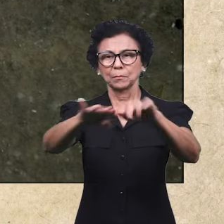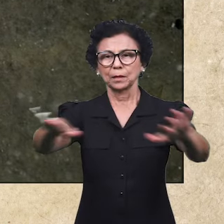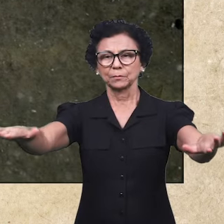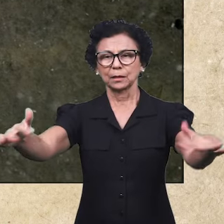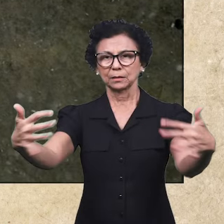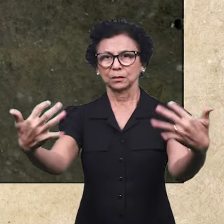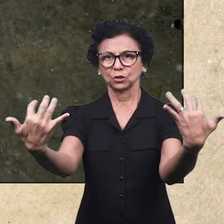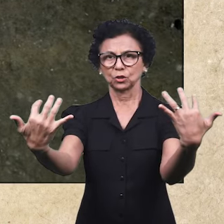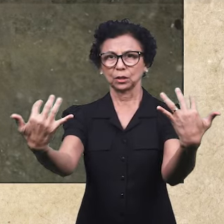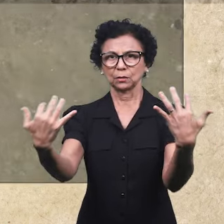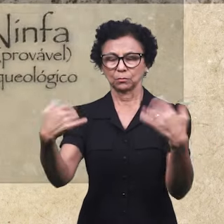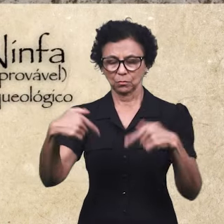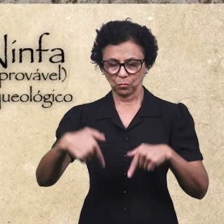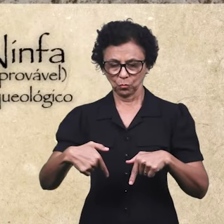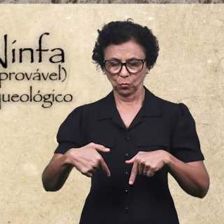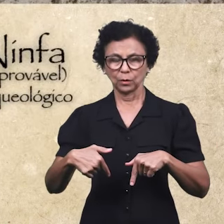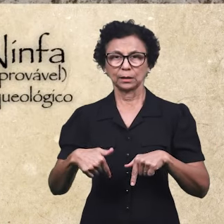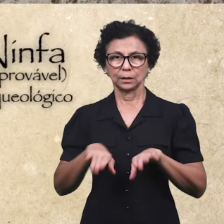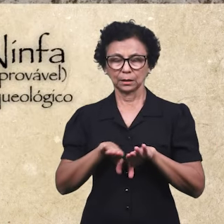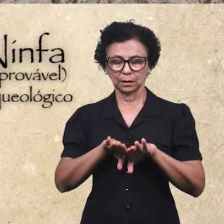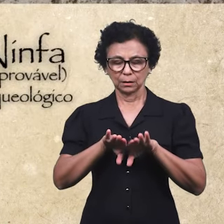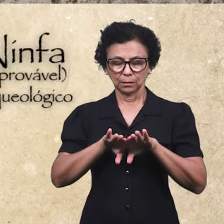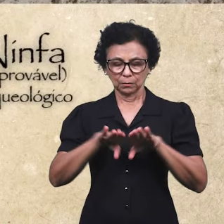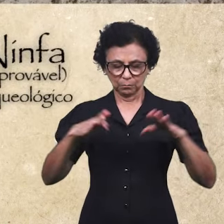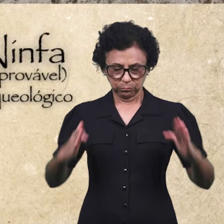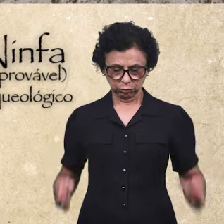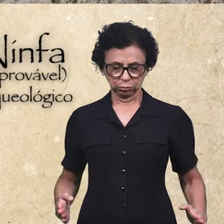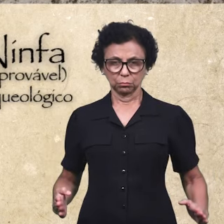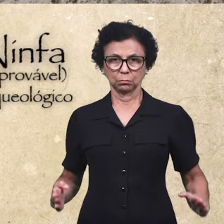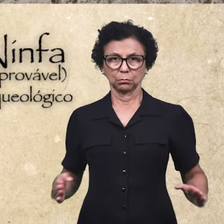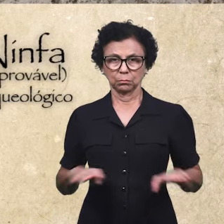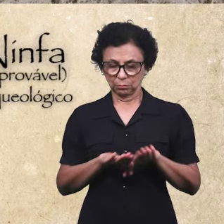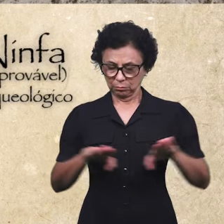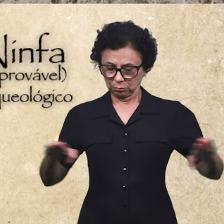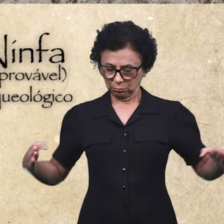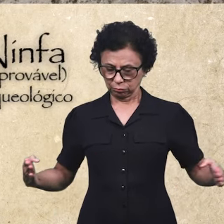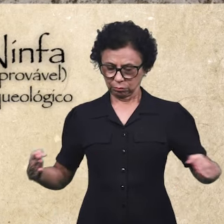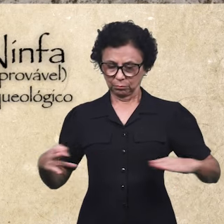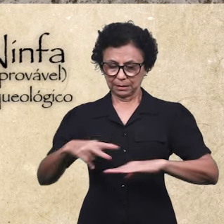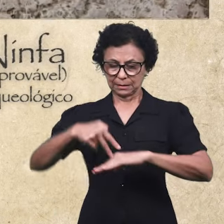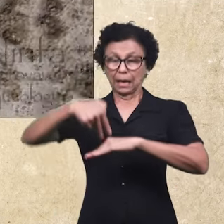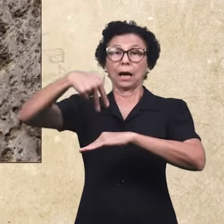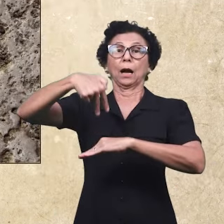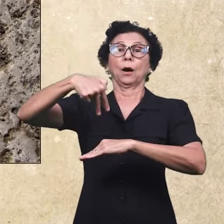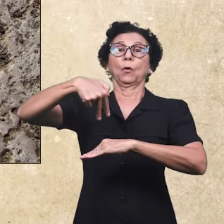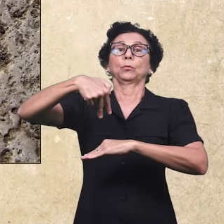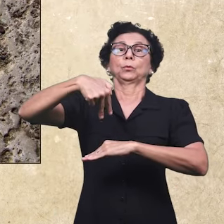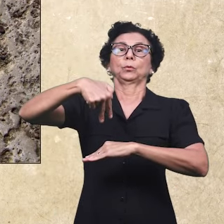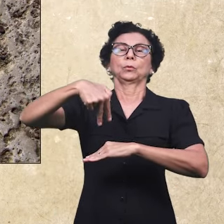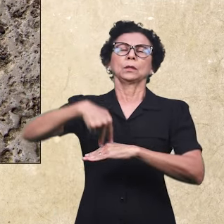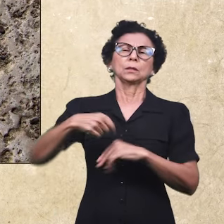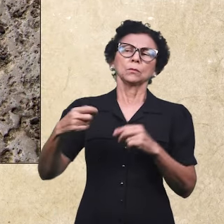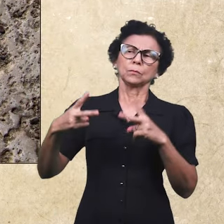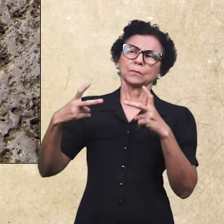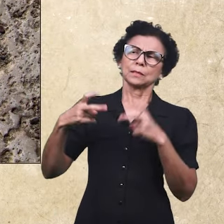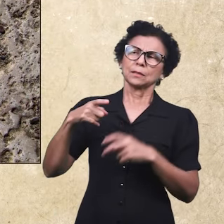assistindo. Então, ou seja, um local de culto, né? Então ali ficou claro que é um local de culto, ficou claro que era de uma pessoa mais